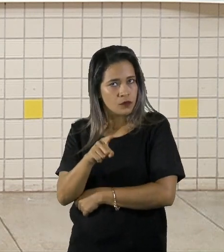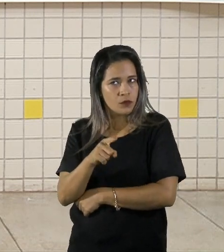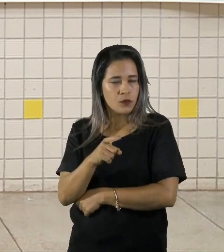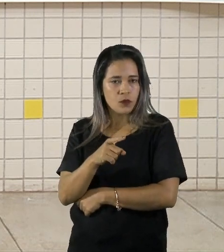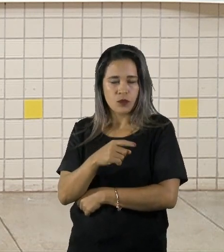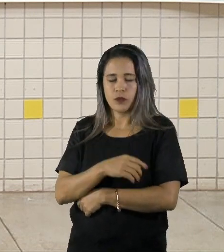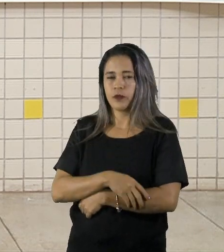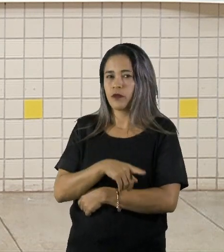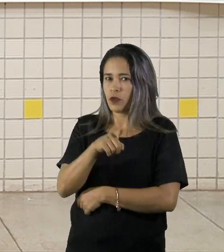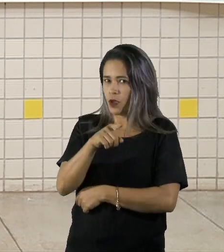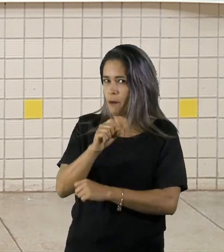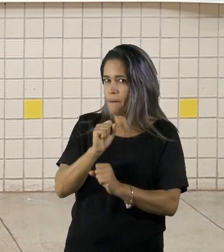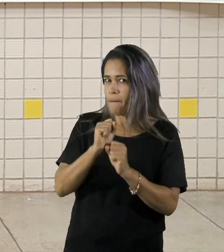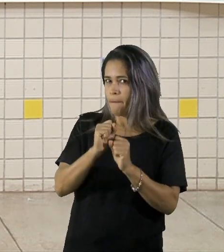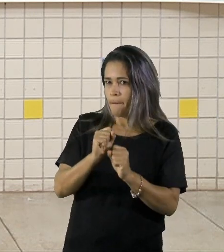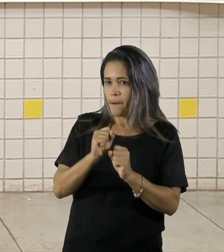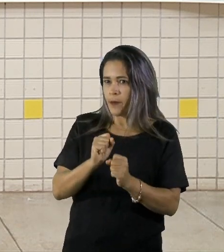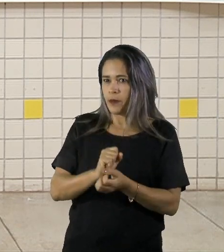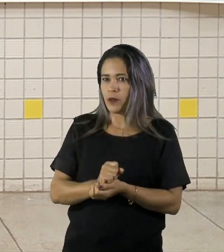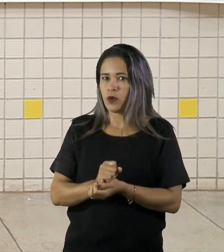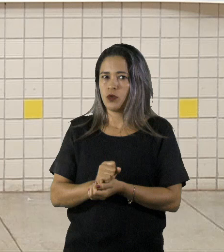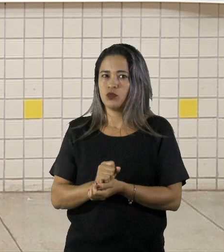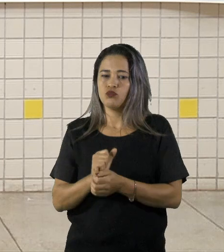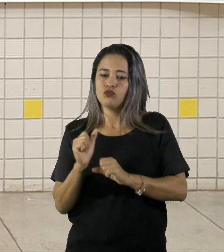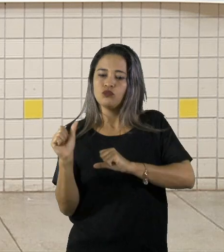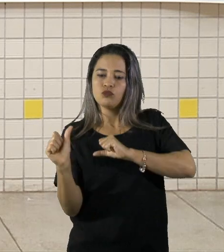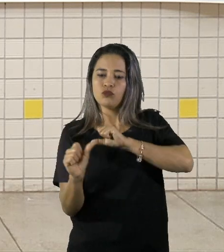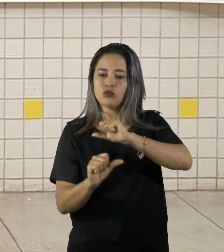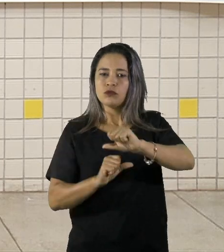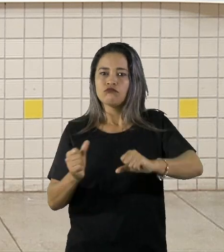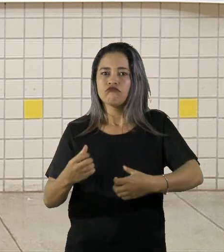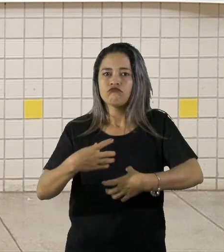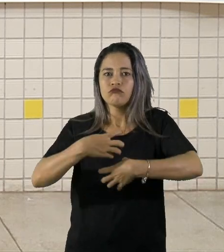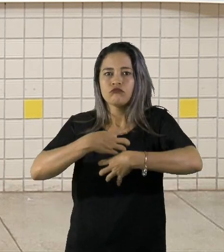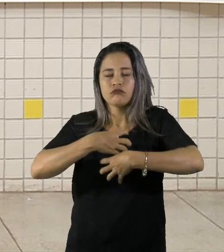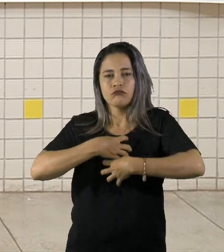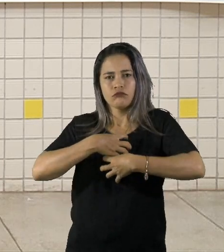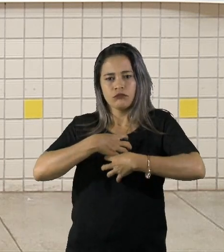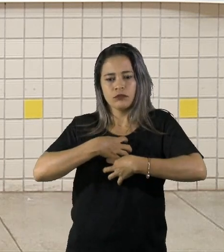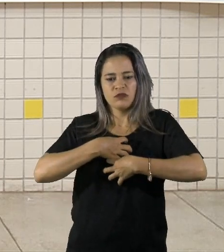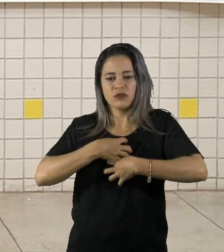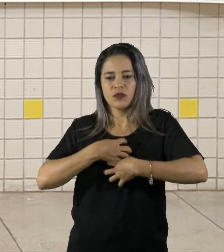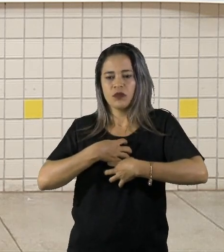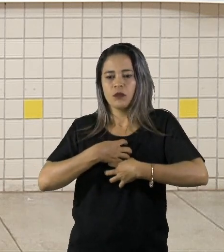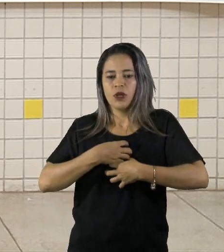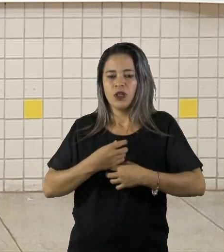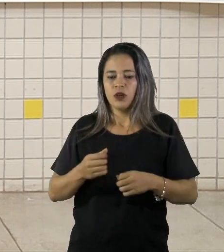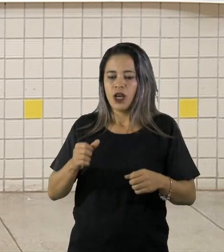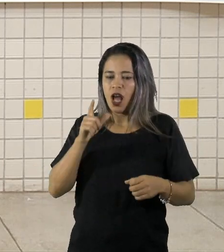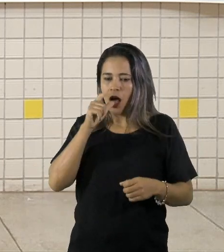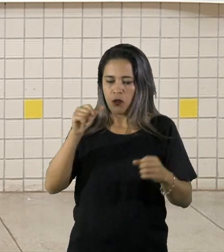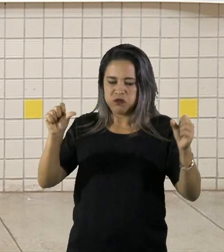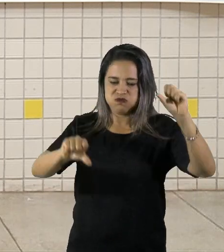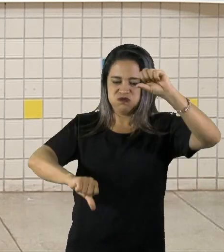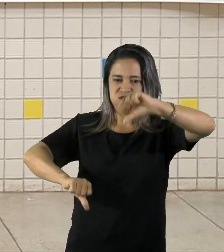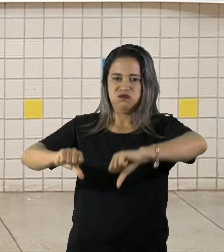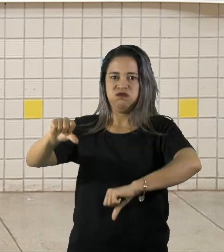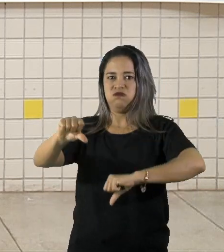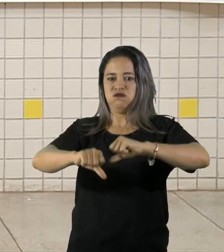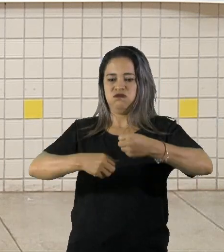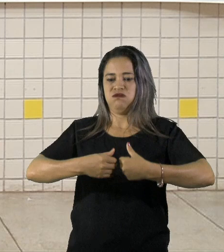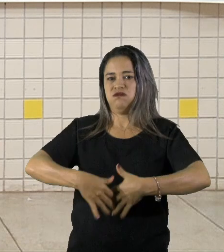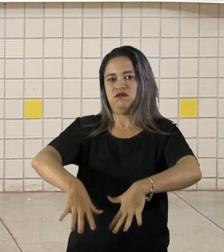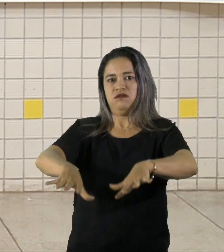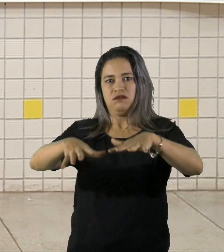fazer. Você pode mudar alguns hábitos seus para não gastar tanta água. Como a gente viu no slide